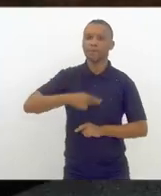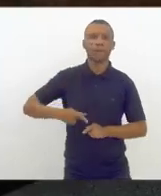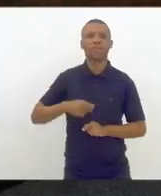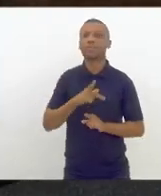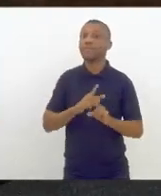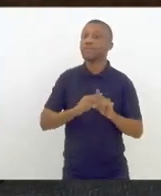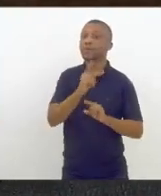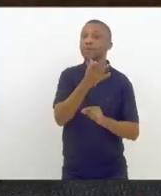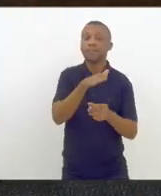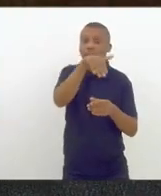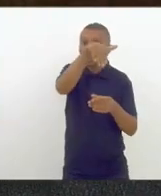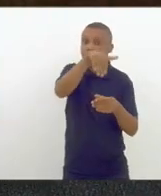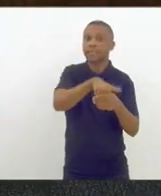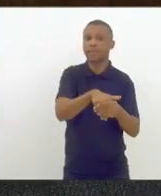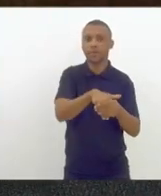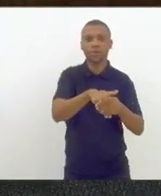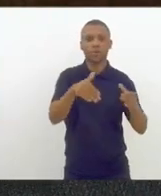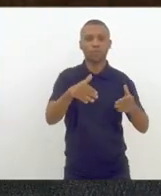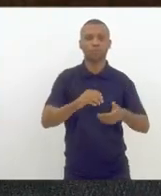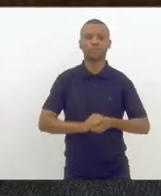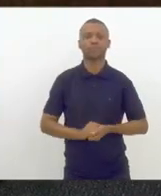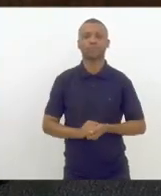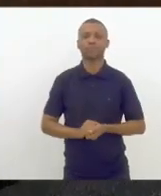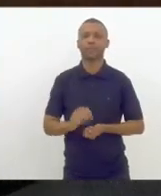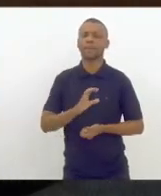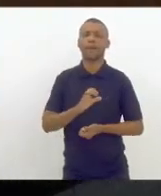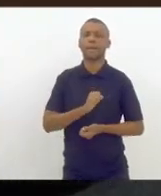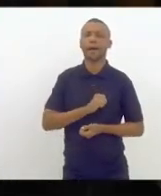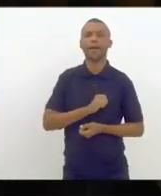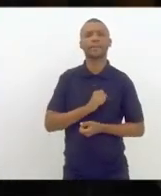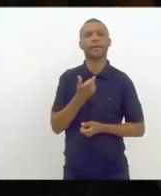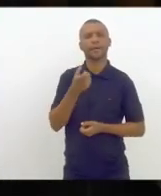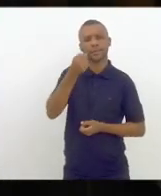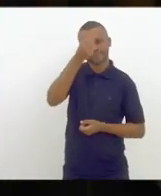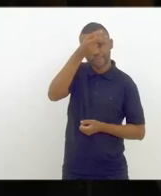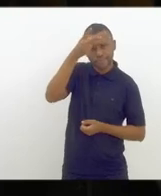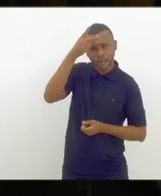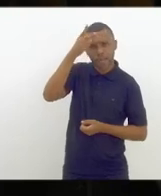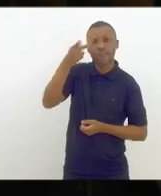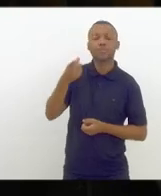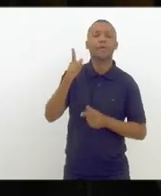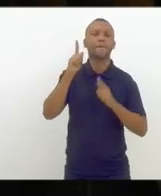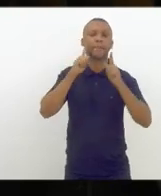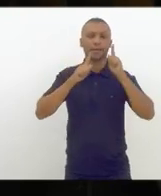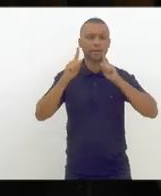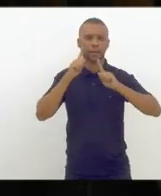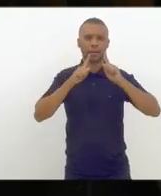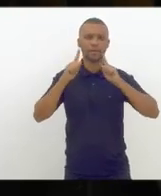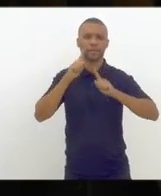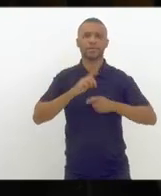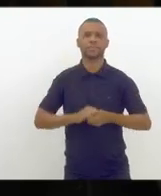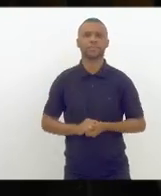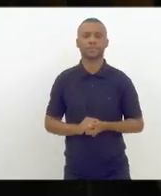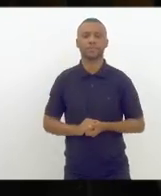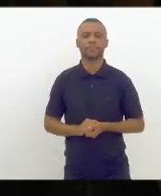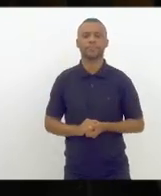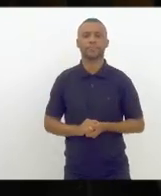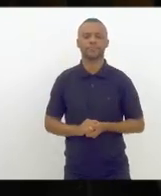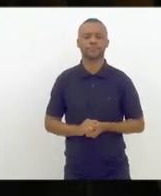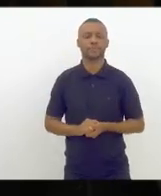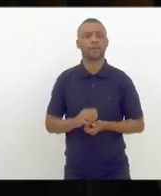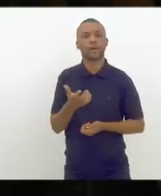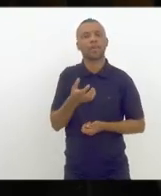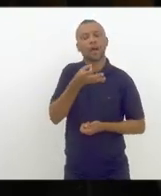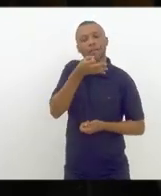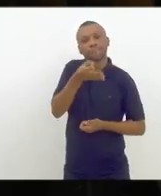eleição na minha amada cidade de Maricá. Fica aqui